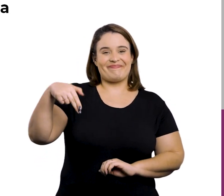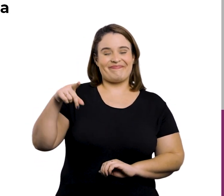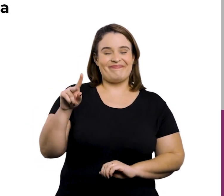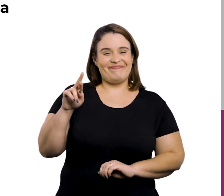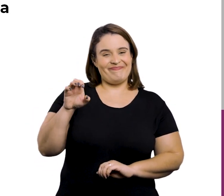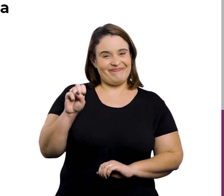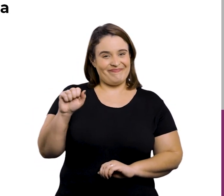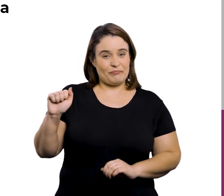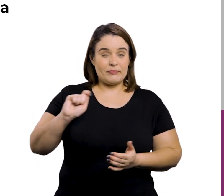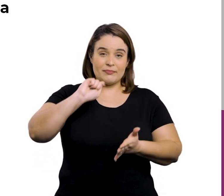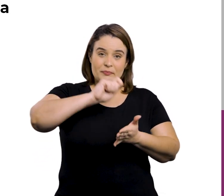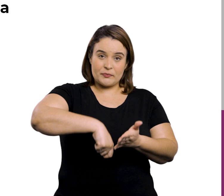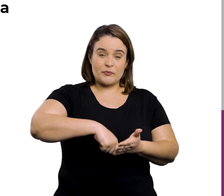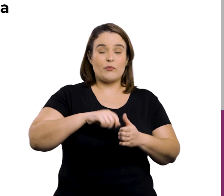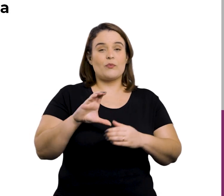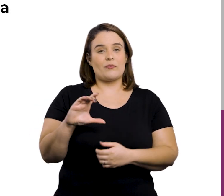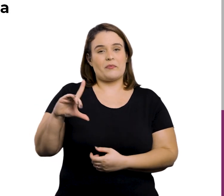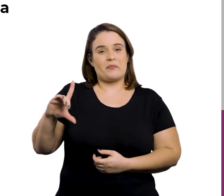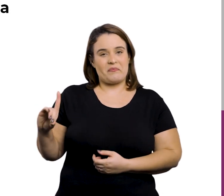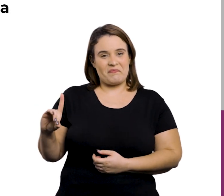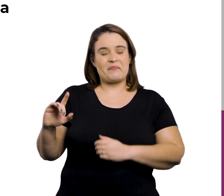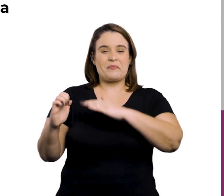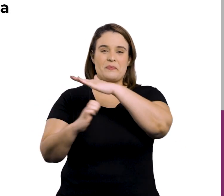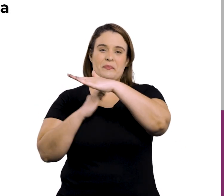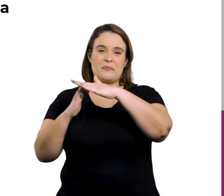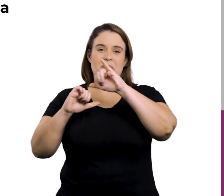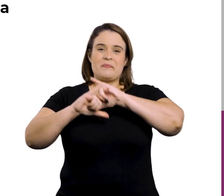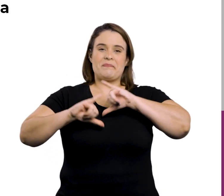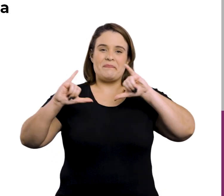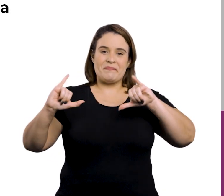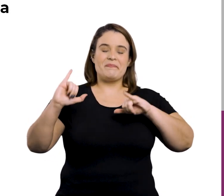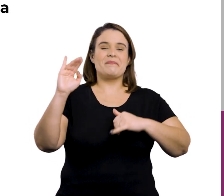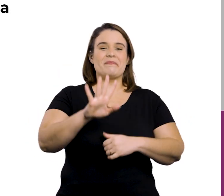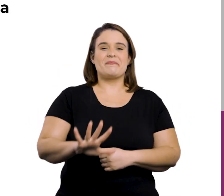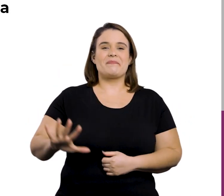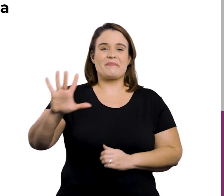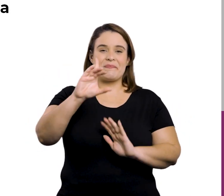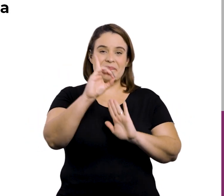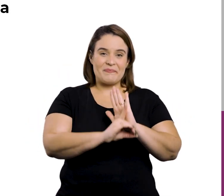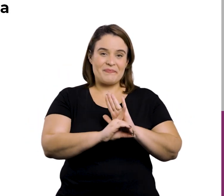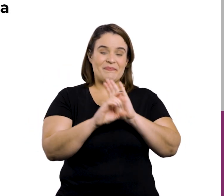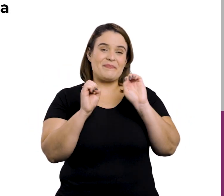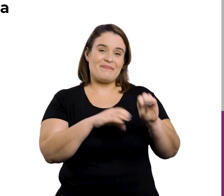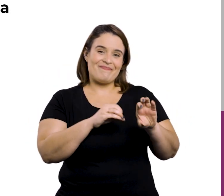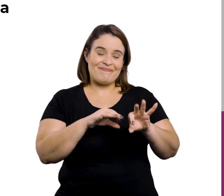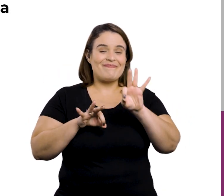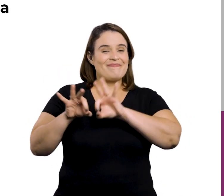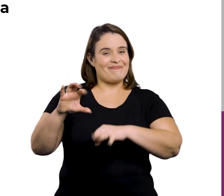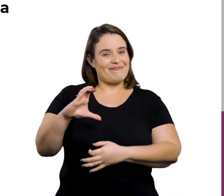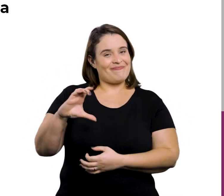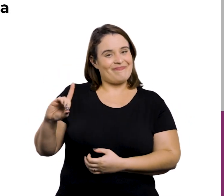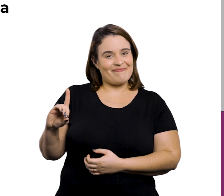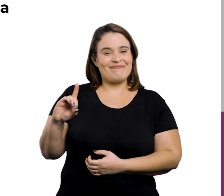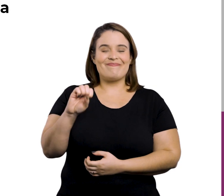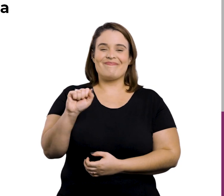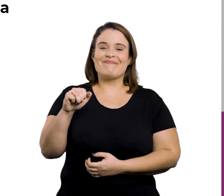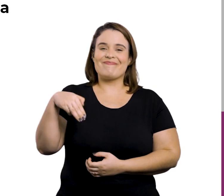Pelanda, coordenadora executiva da Campanha Nacional pelo Direito à Educação, coordenadora da SAM 2020.